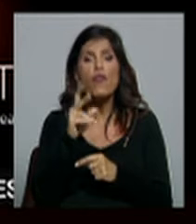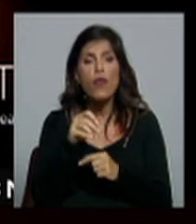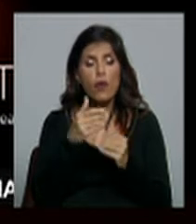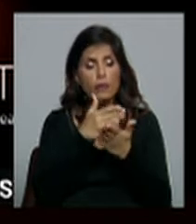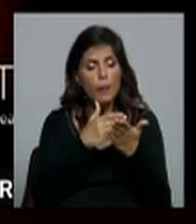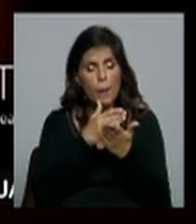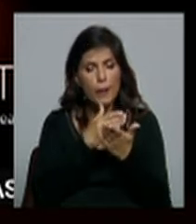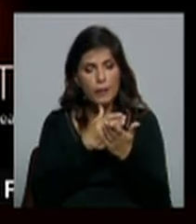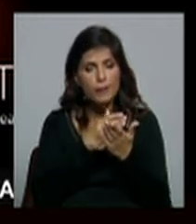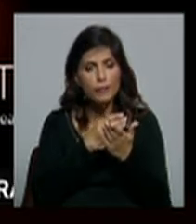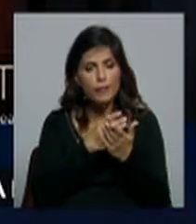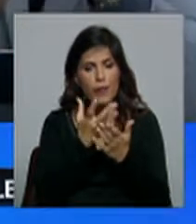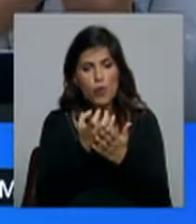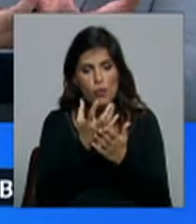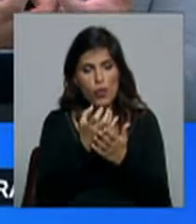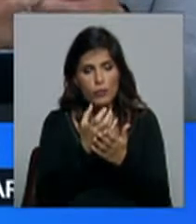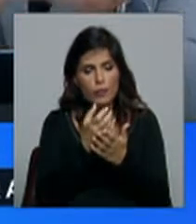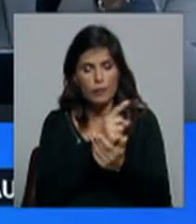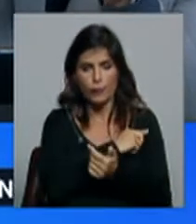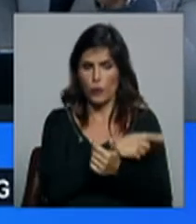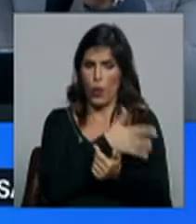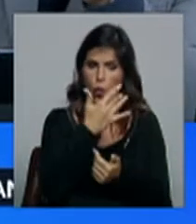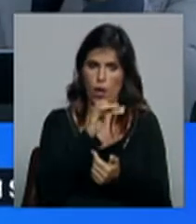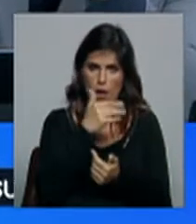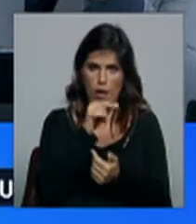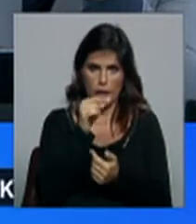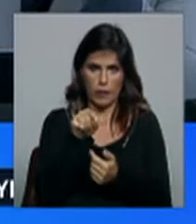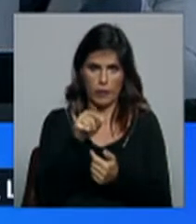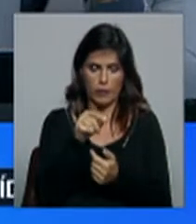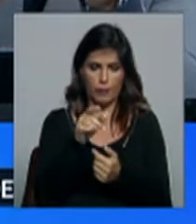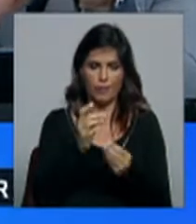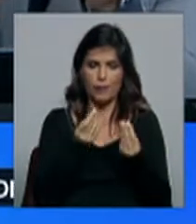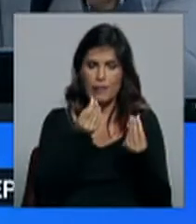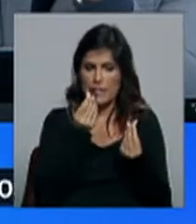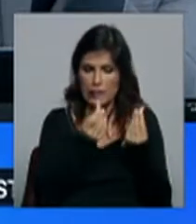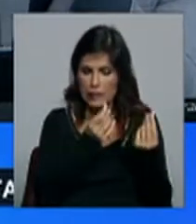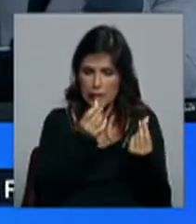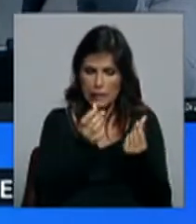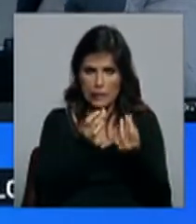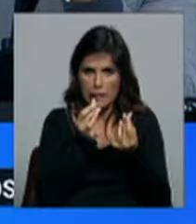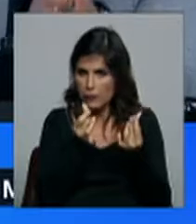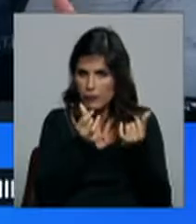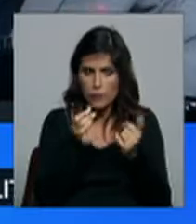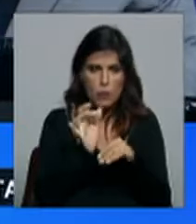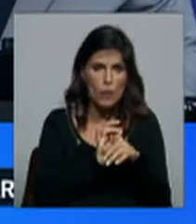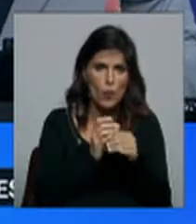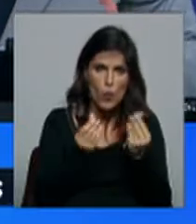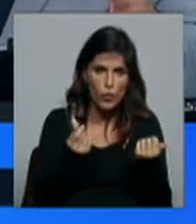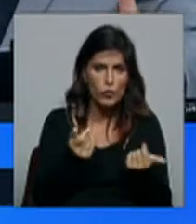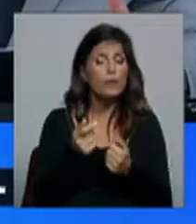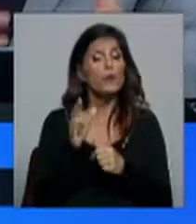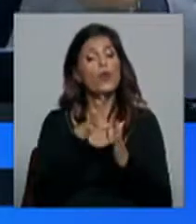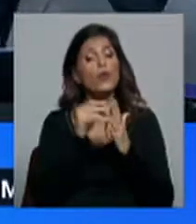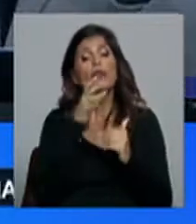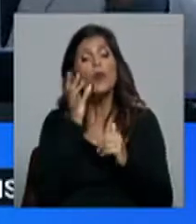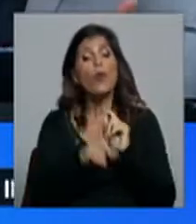uma espécie de um depósito magnético poderosíssimo e muito, muito sensível. E o que diz este estudo é o seguinte: nós sabemos